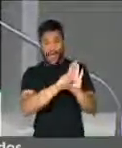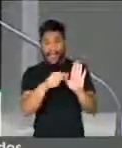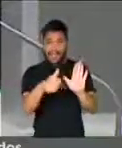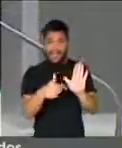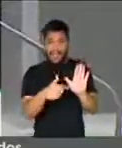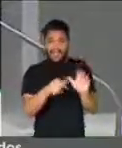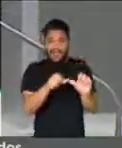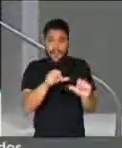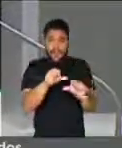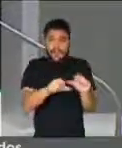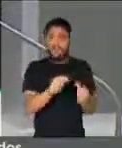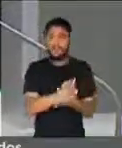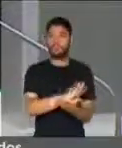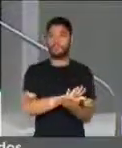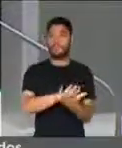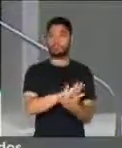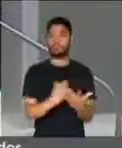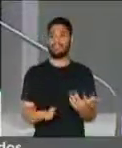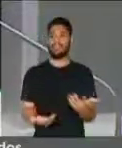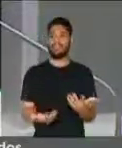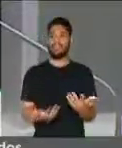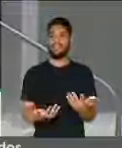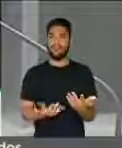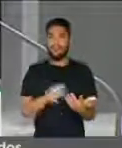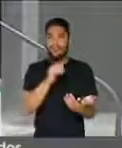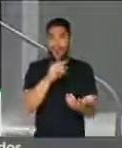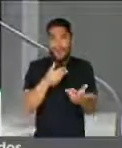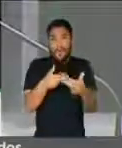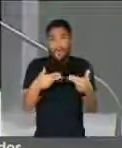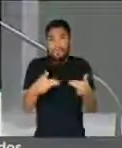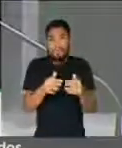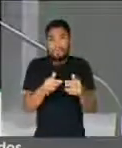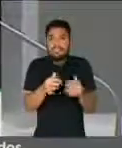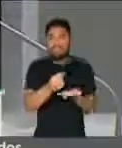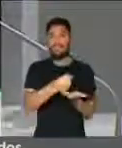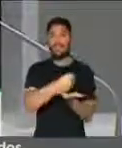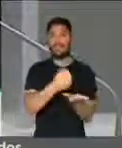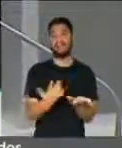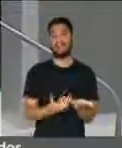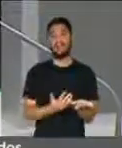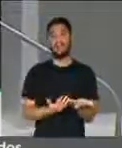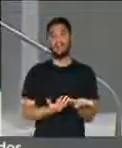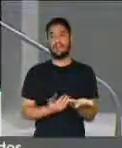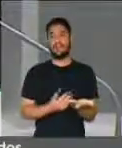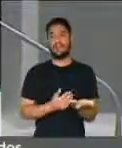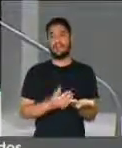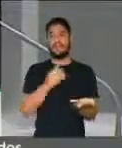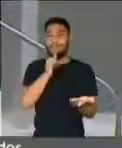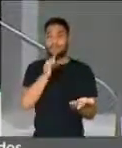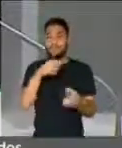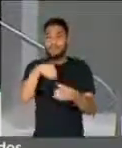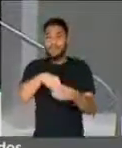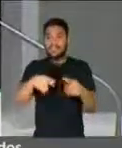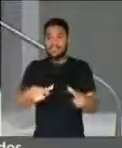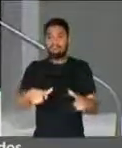mais elementares, que preservava minimamente as condições de